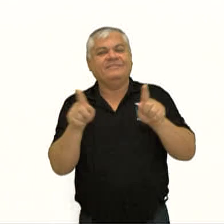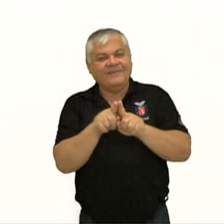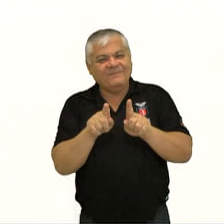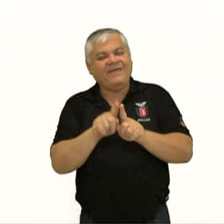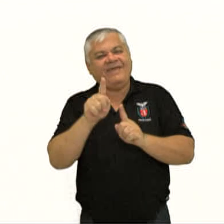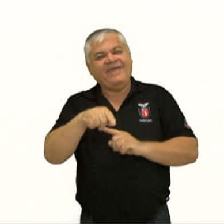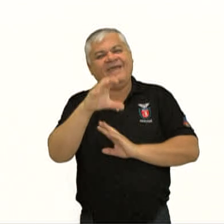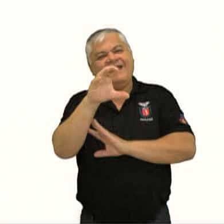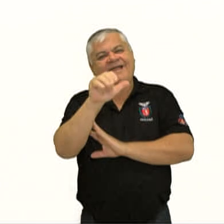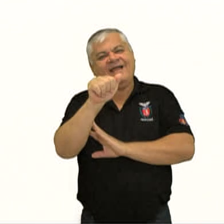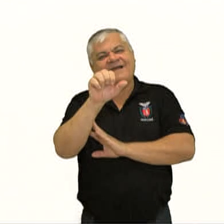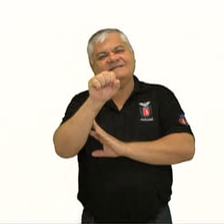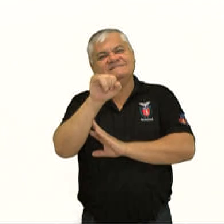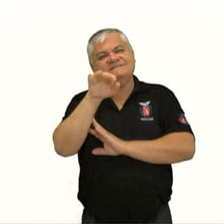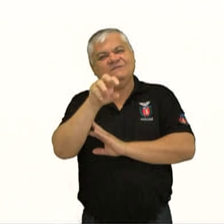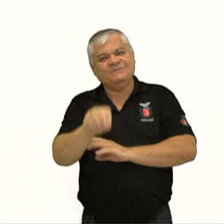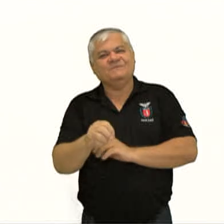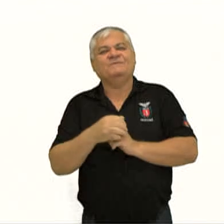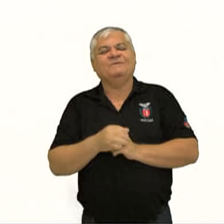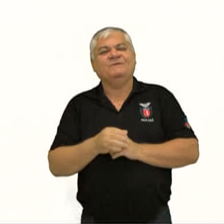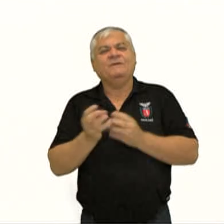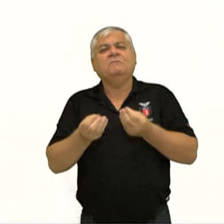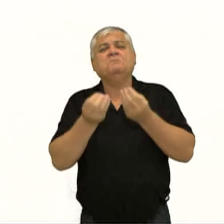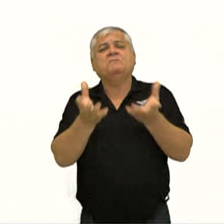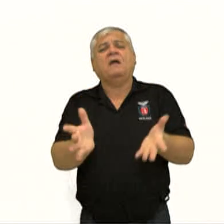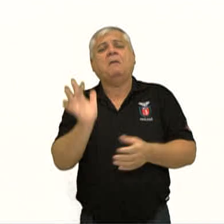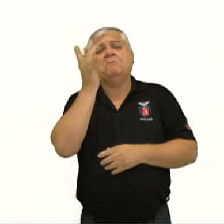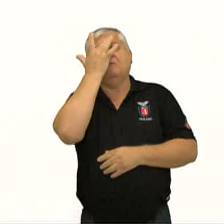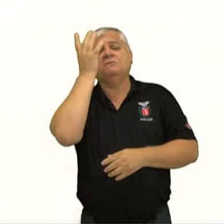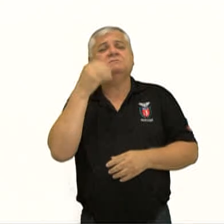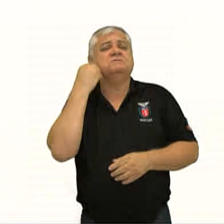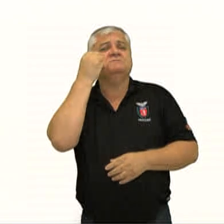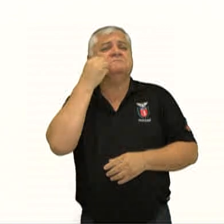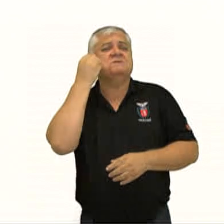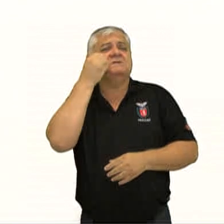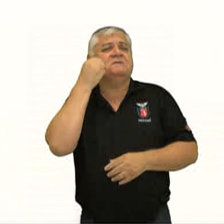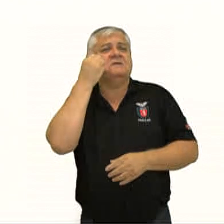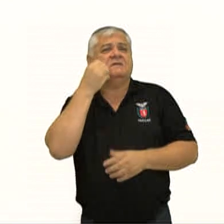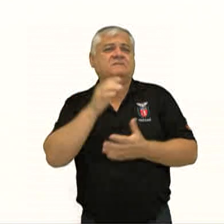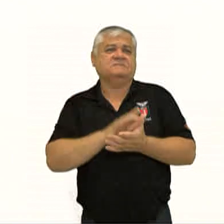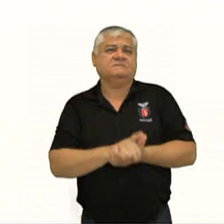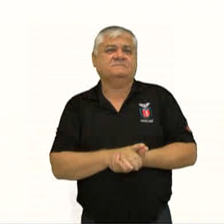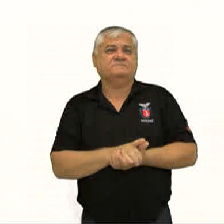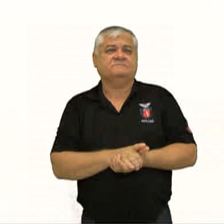cassinos físicos e oferecendo aos usuários uma experiência bastante imersiva.